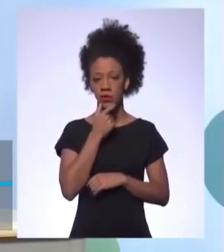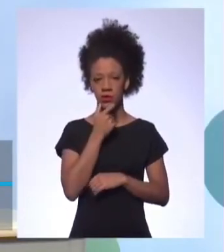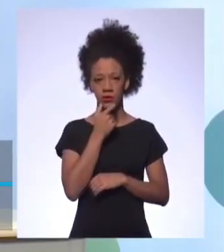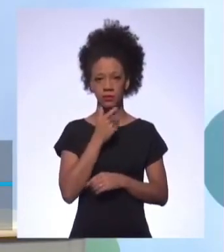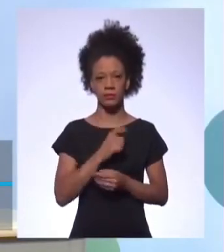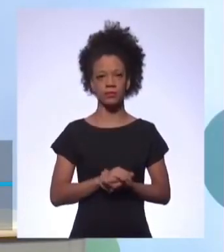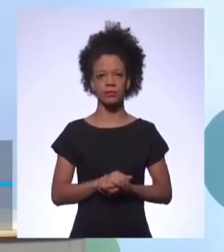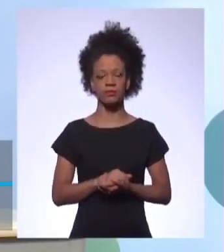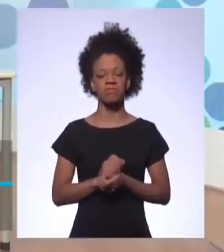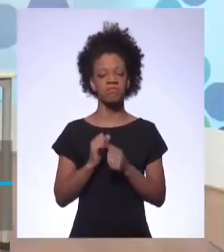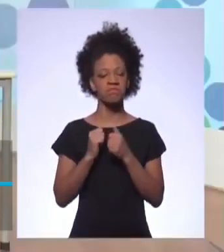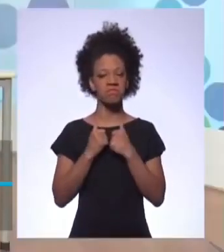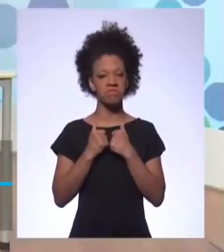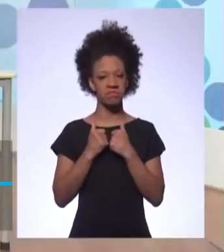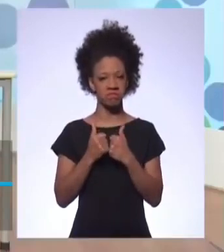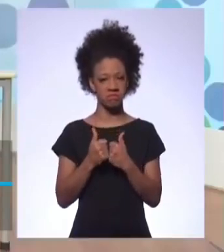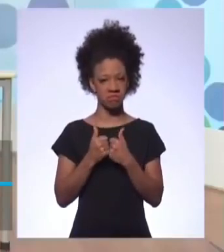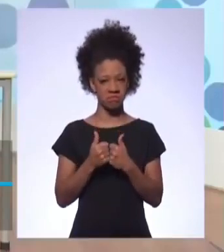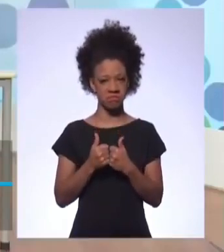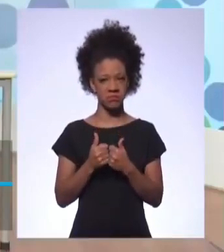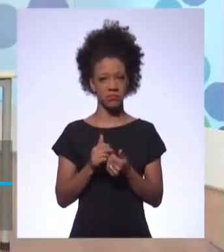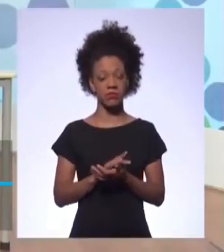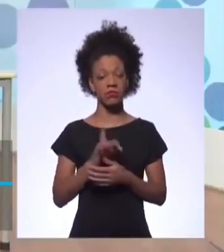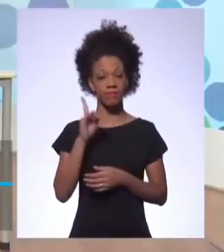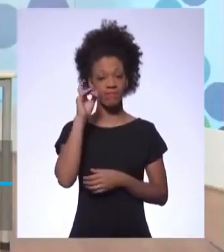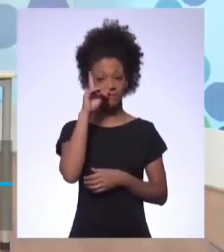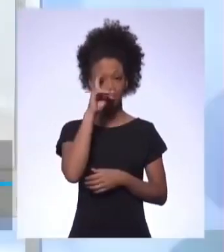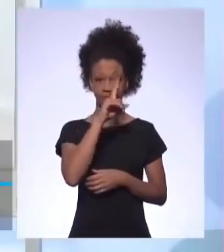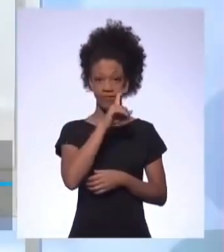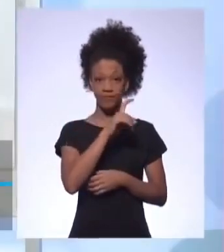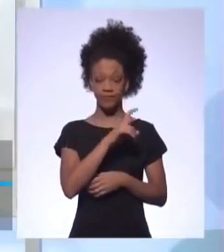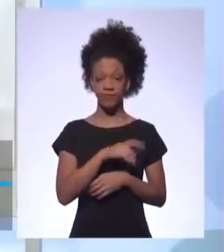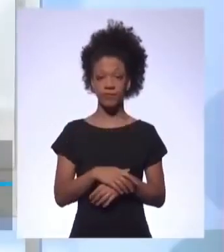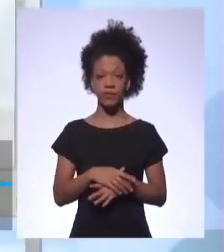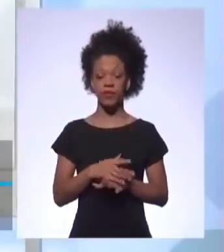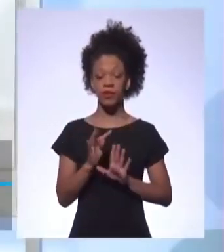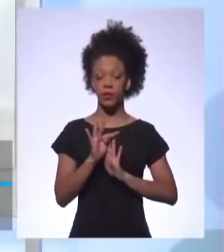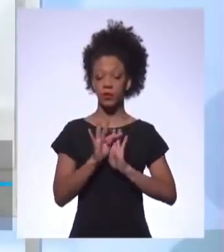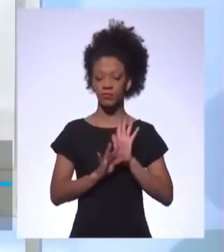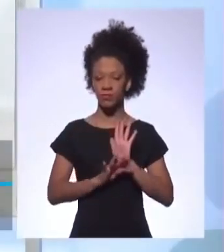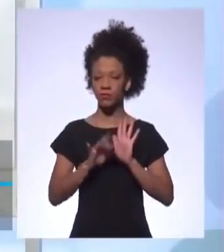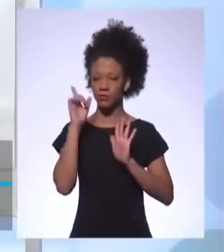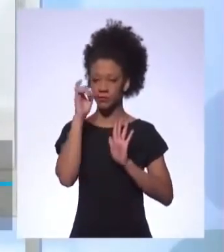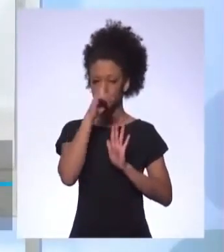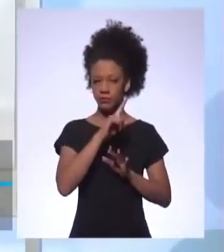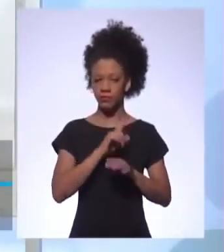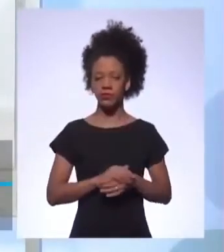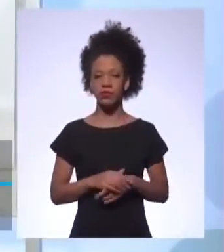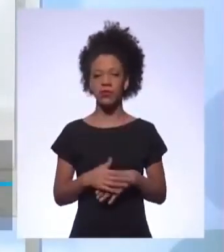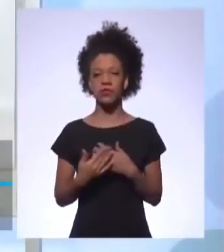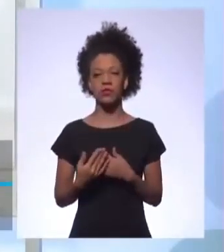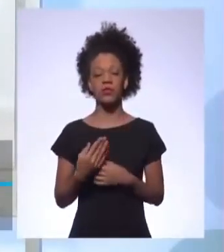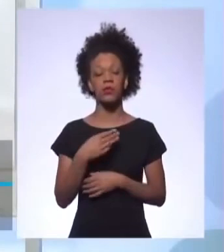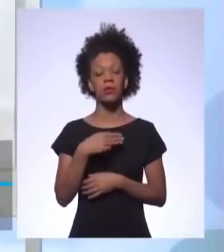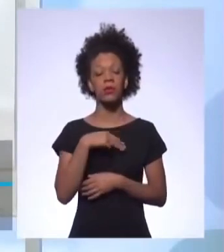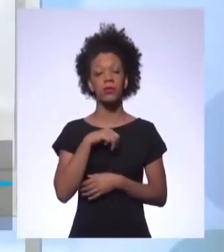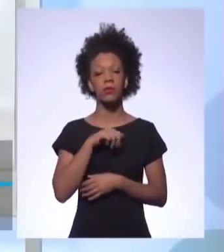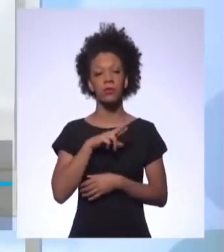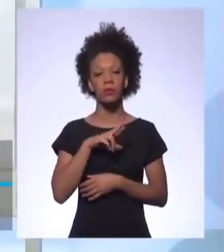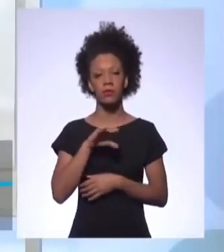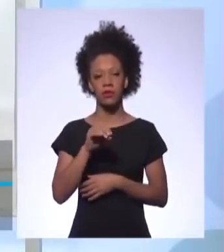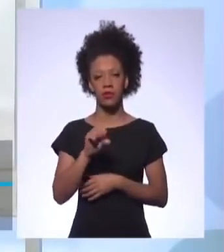thymine. Muito bem. Foi complicado mesmo, tá? É um texto mais complicadinho. Então, o Marcos ali vai